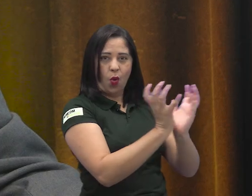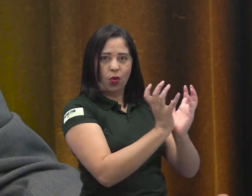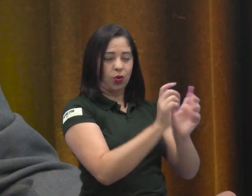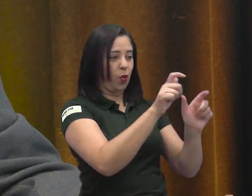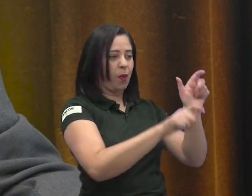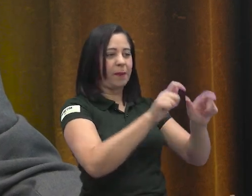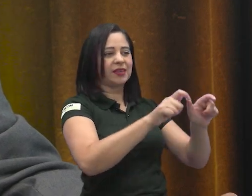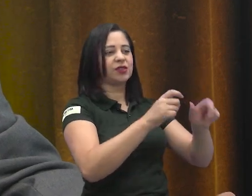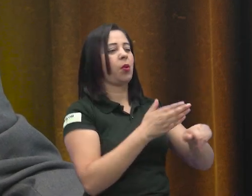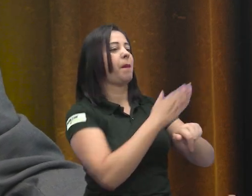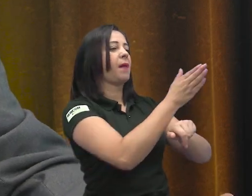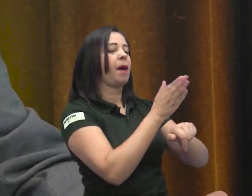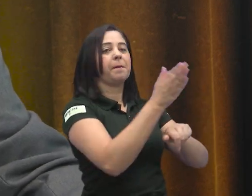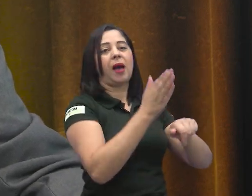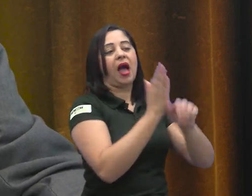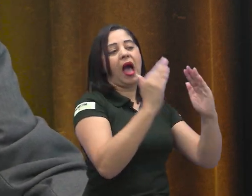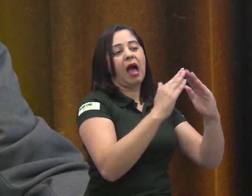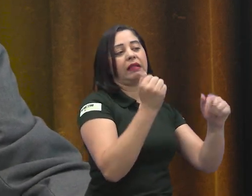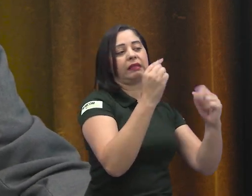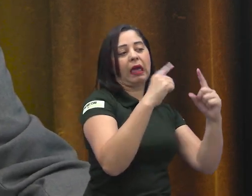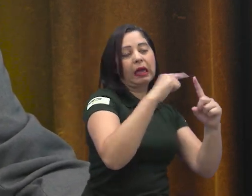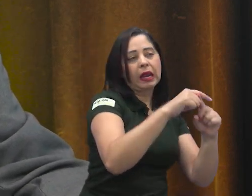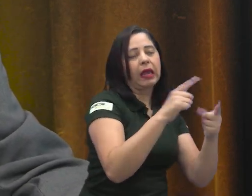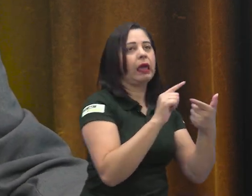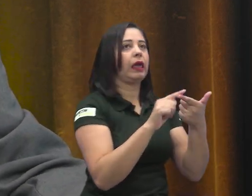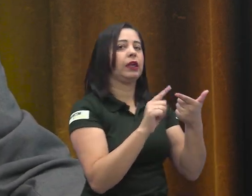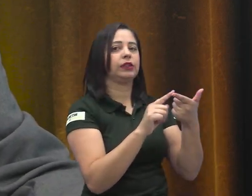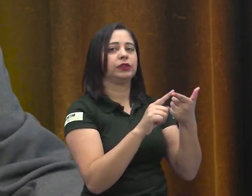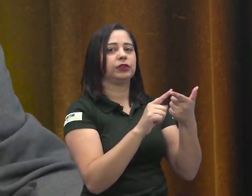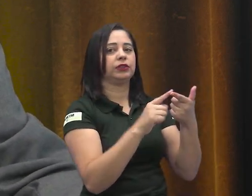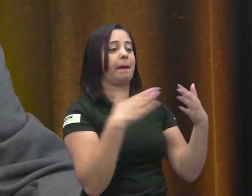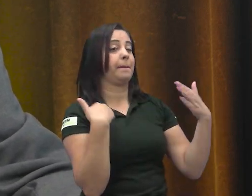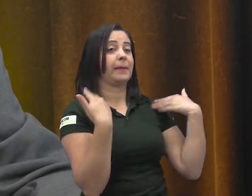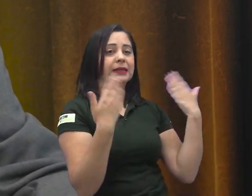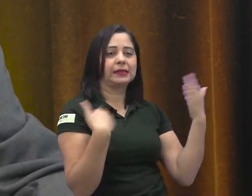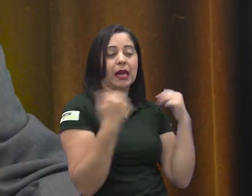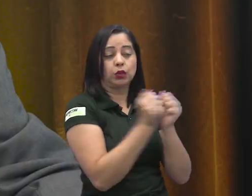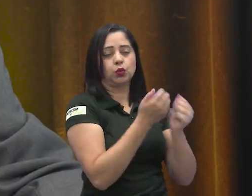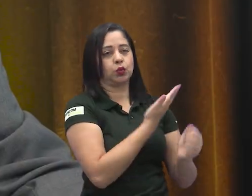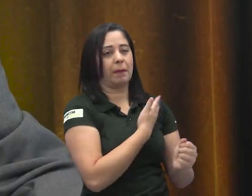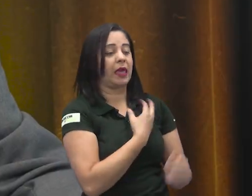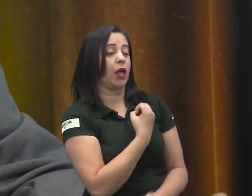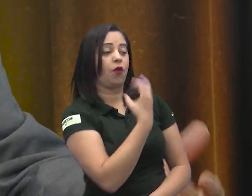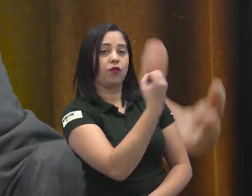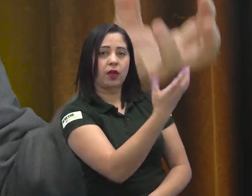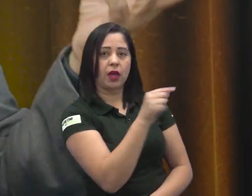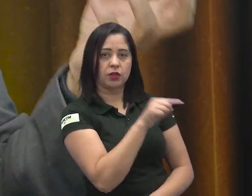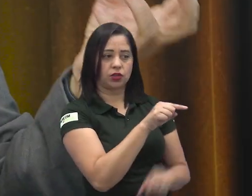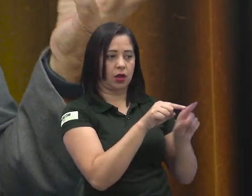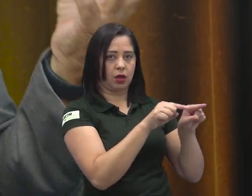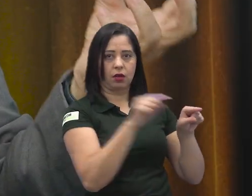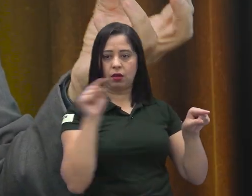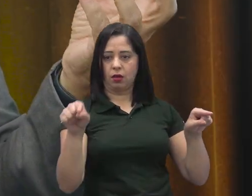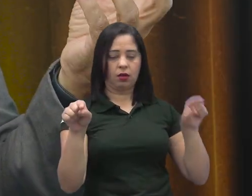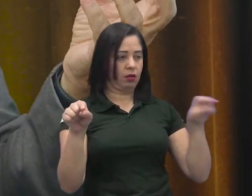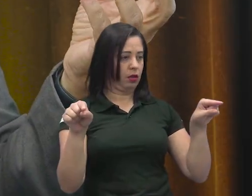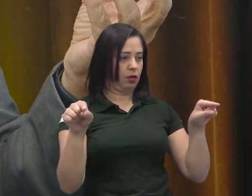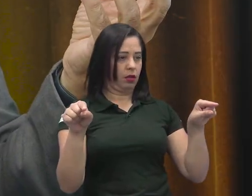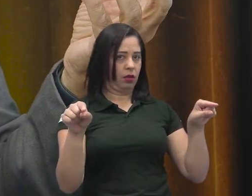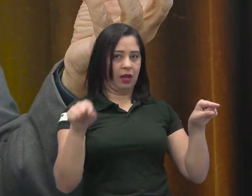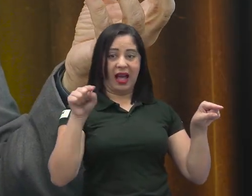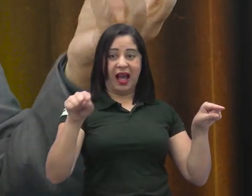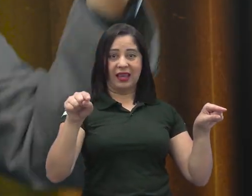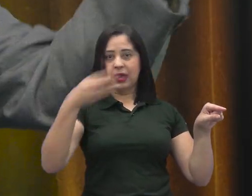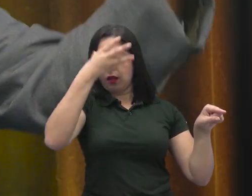o pessoal que tinha vida, ia na igreja, ia na comunidade, ia passear com os amigos, viajava. E viram que a incidência do